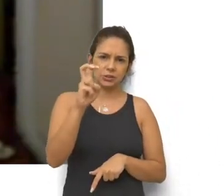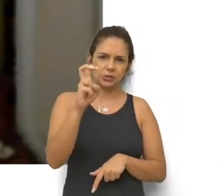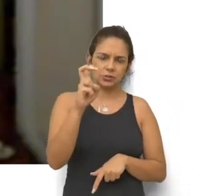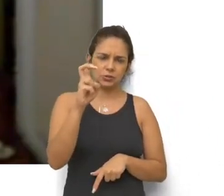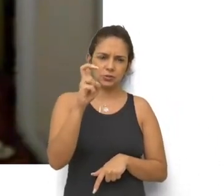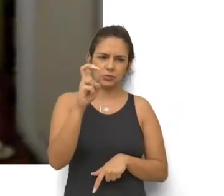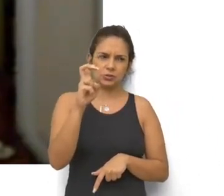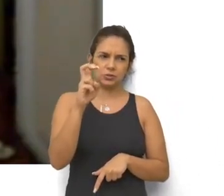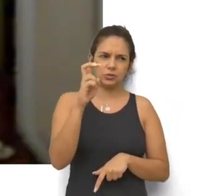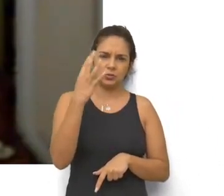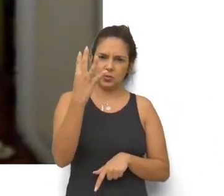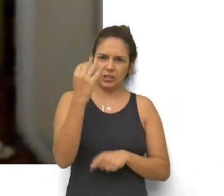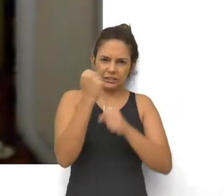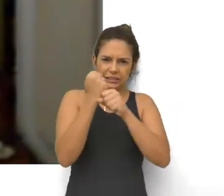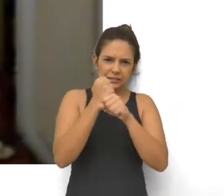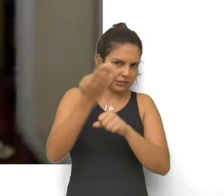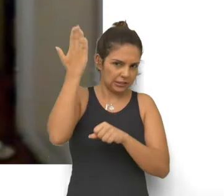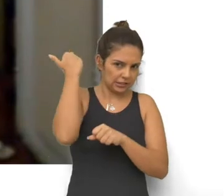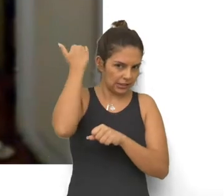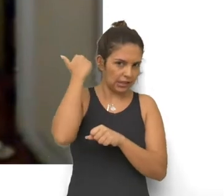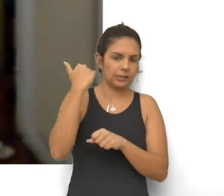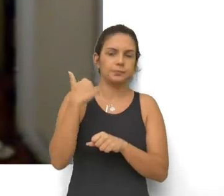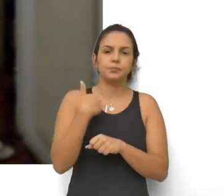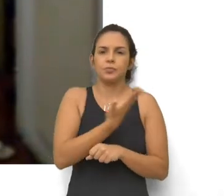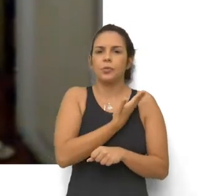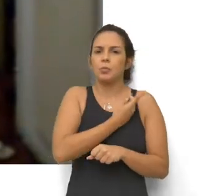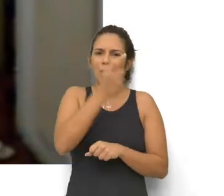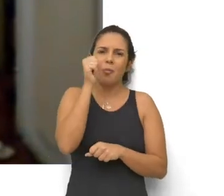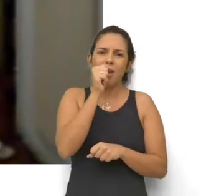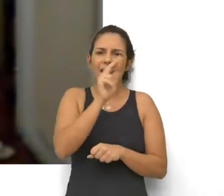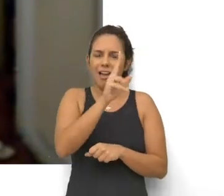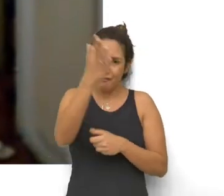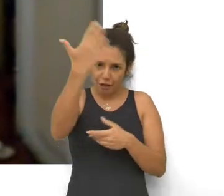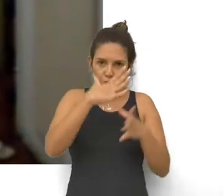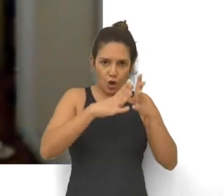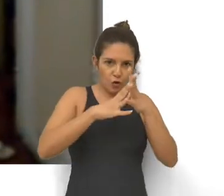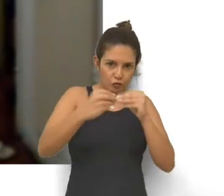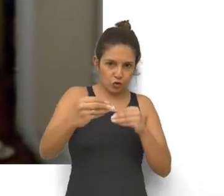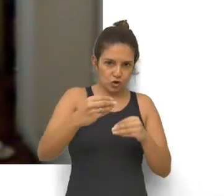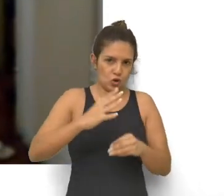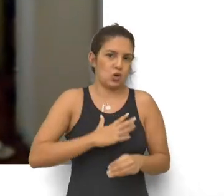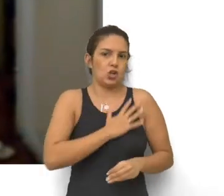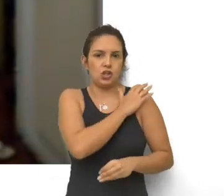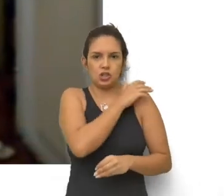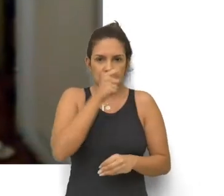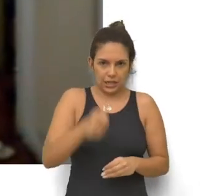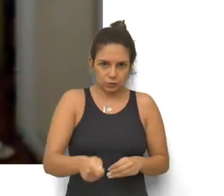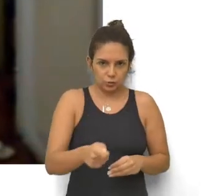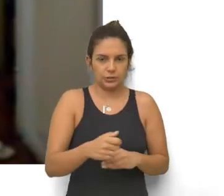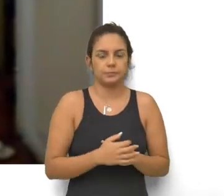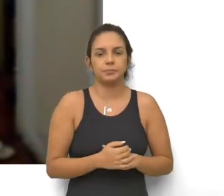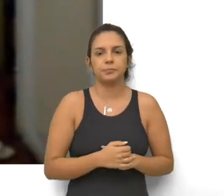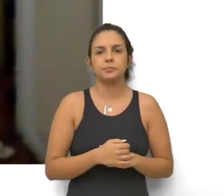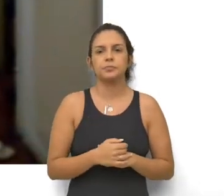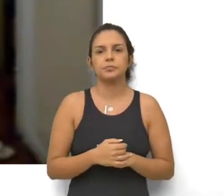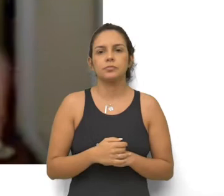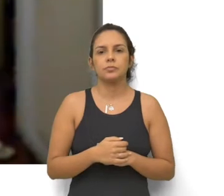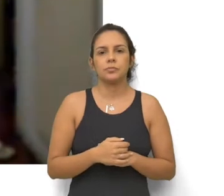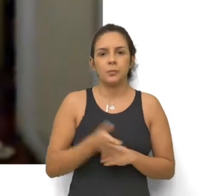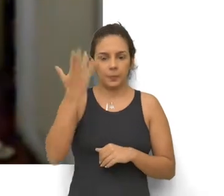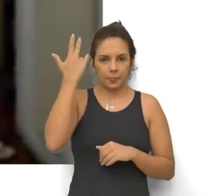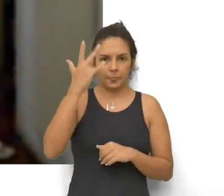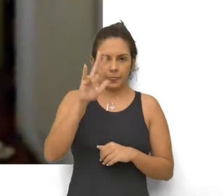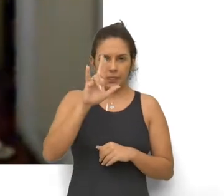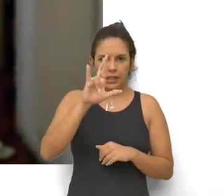é argentina, que veio para cá também fugindo da ditadura. No Rio, teve uma